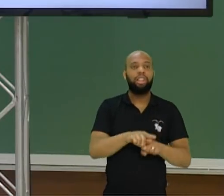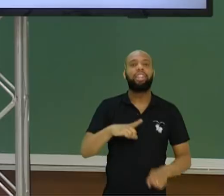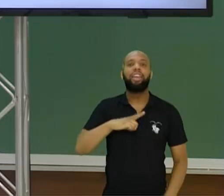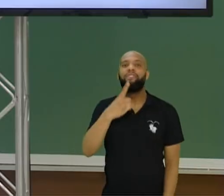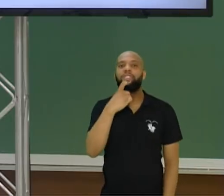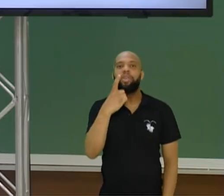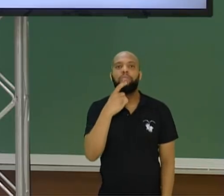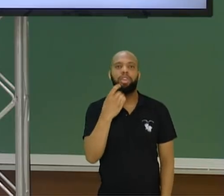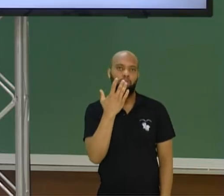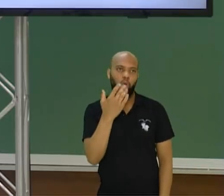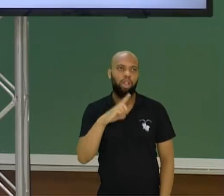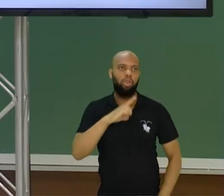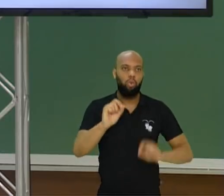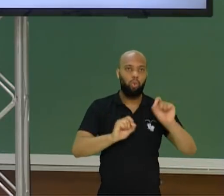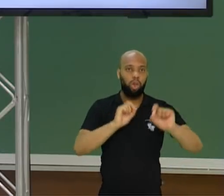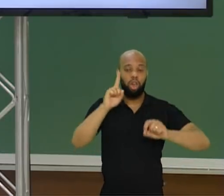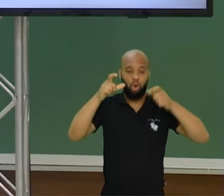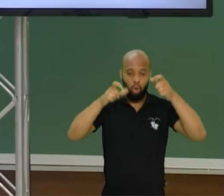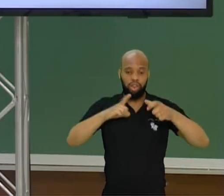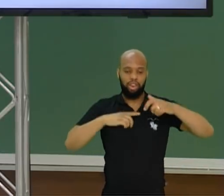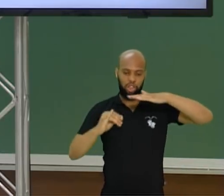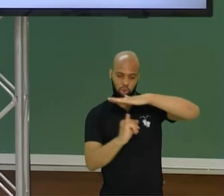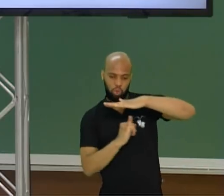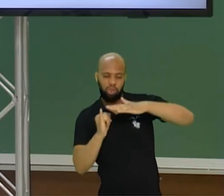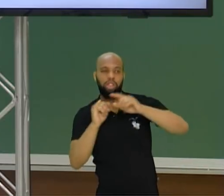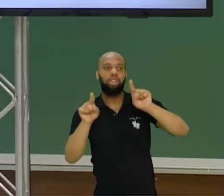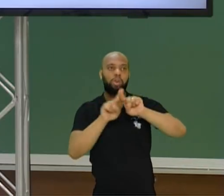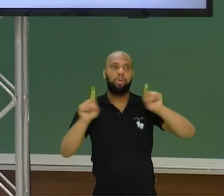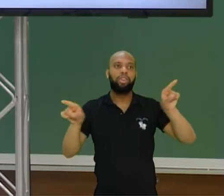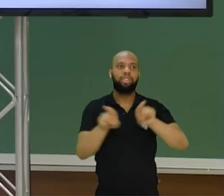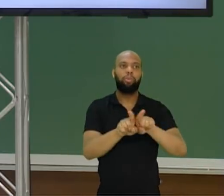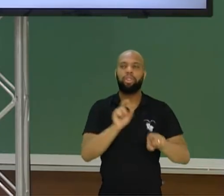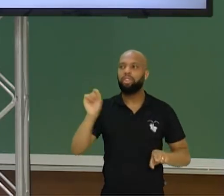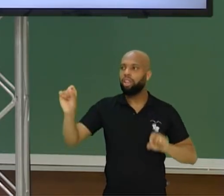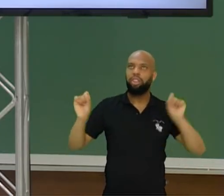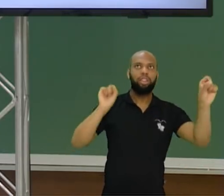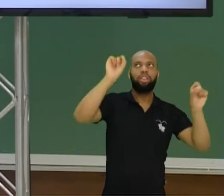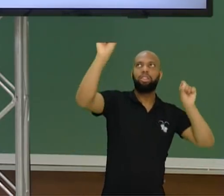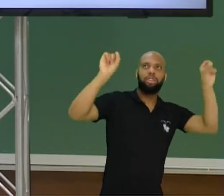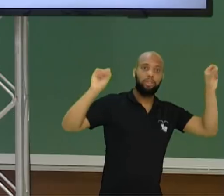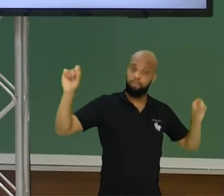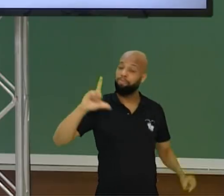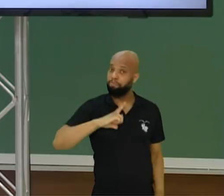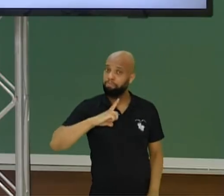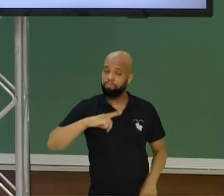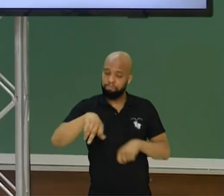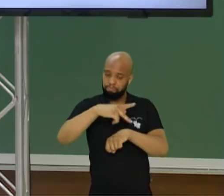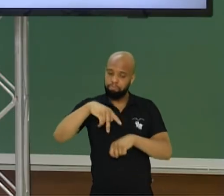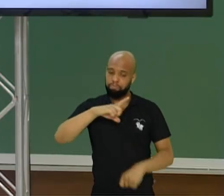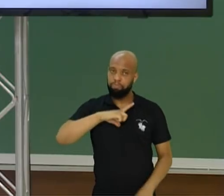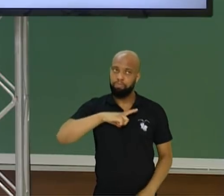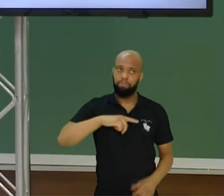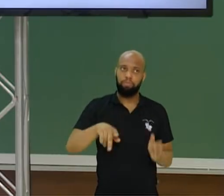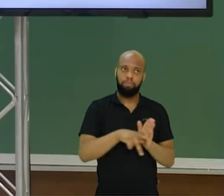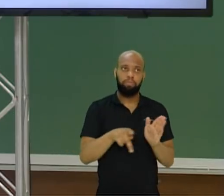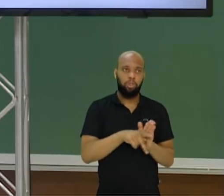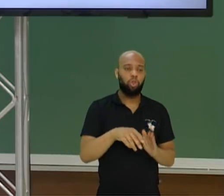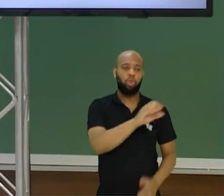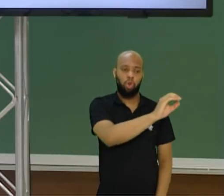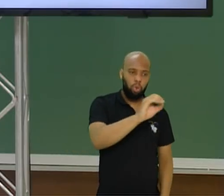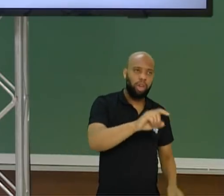a região industrial, mas também encontramos elas em outras partes do país, né? Aqui a região da costa